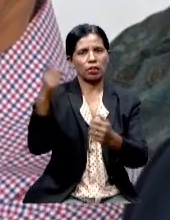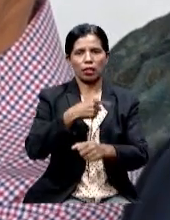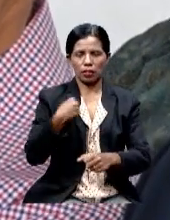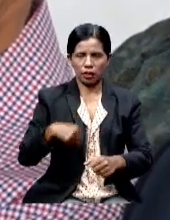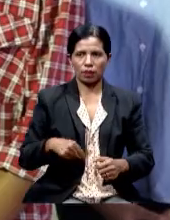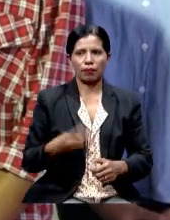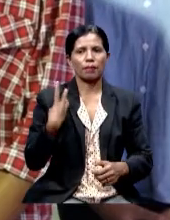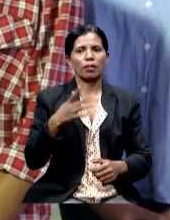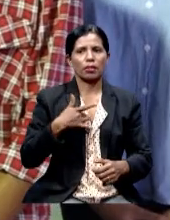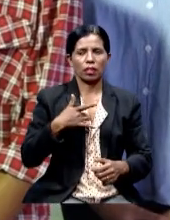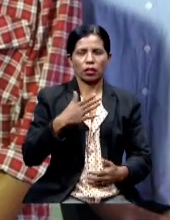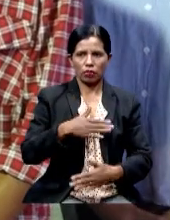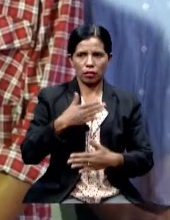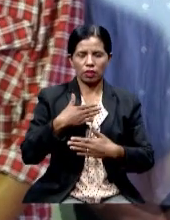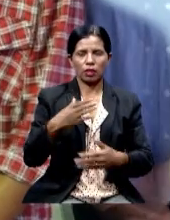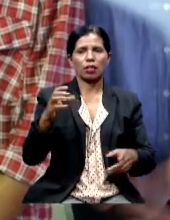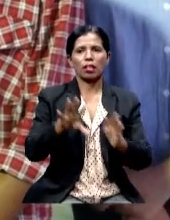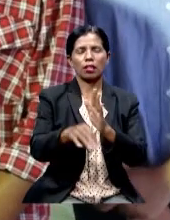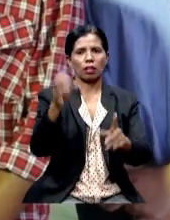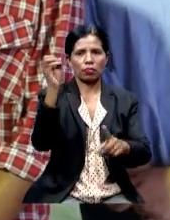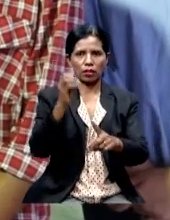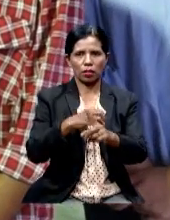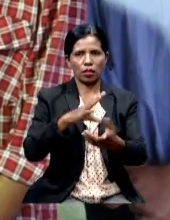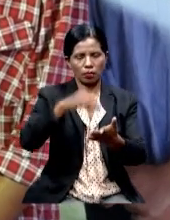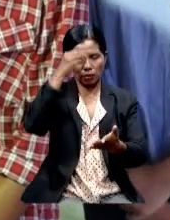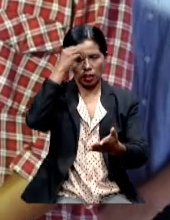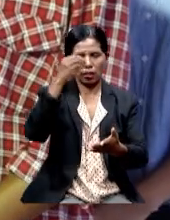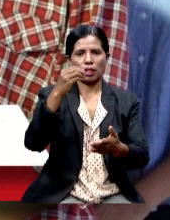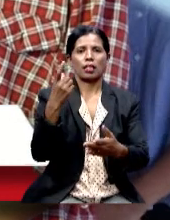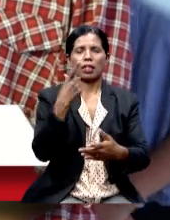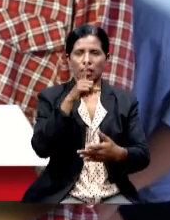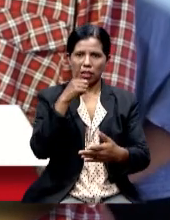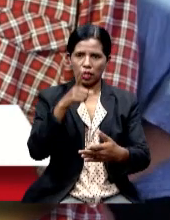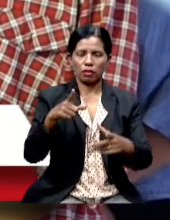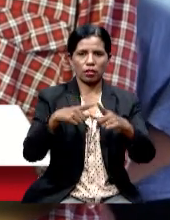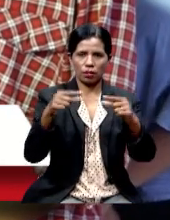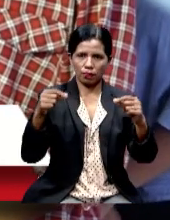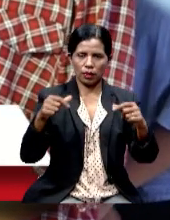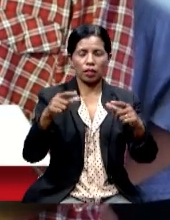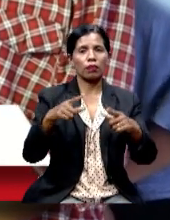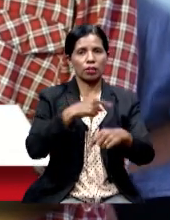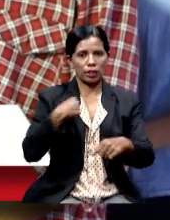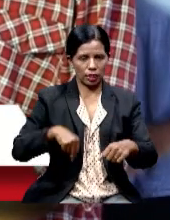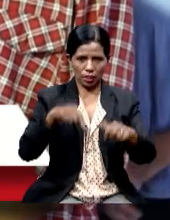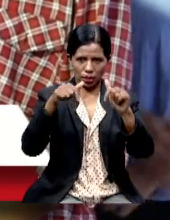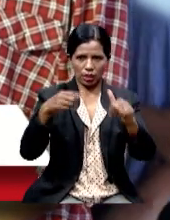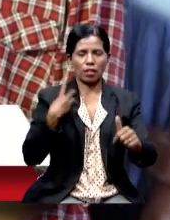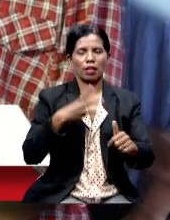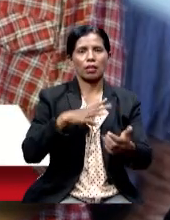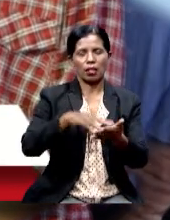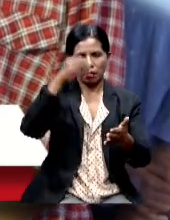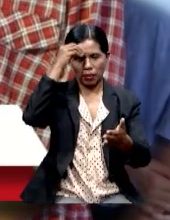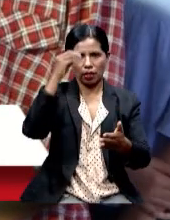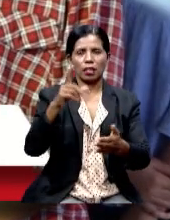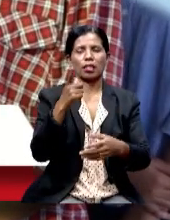Ami senti contenti eta oportunidade mai aprende lingua mandarin ne. No ami sireda mai aprende lingua mandarin